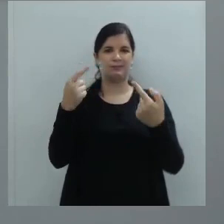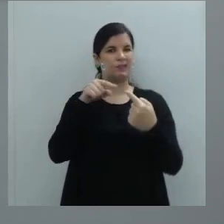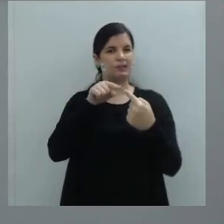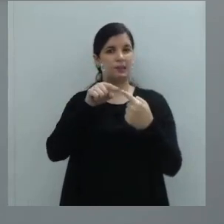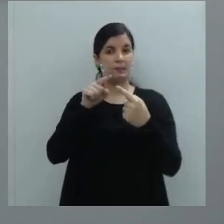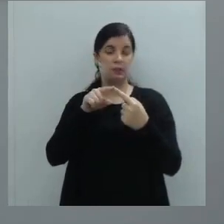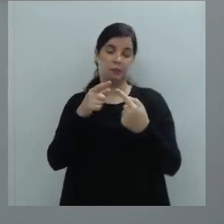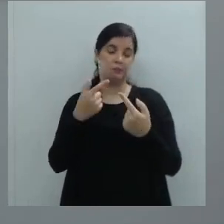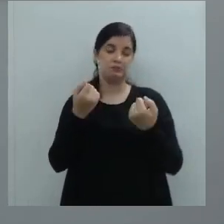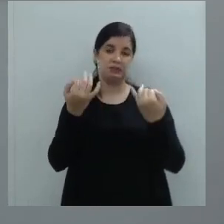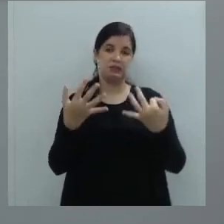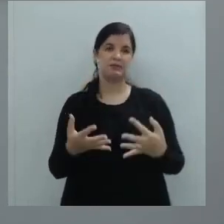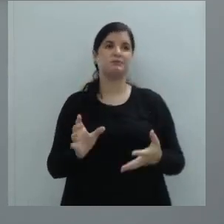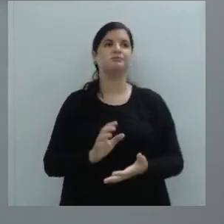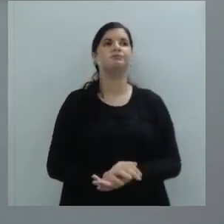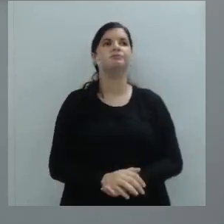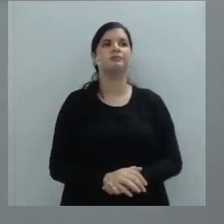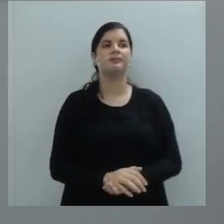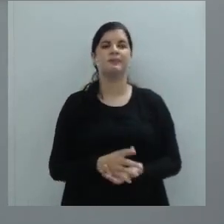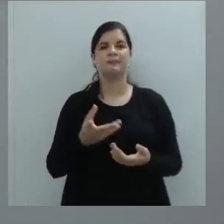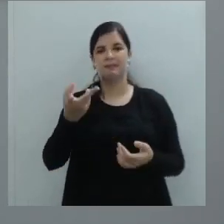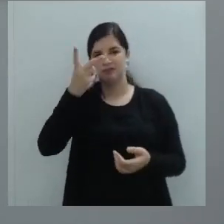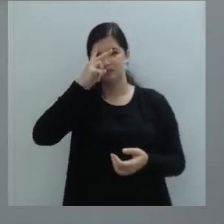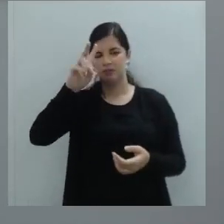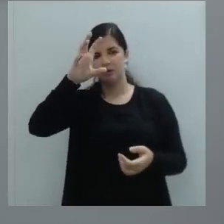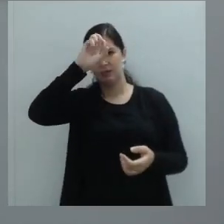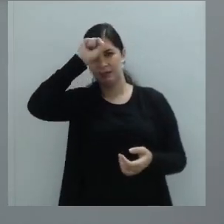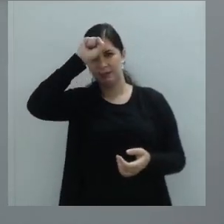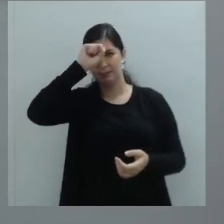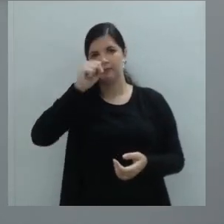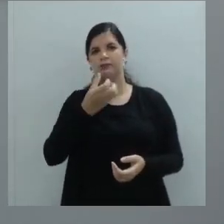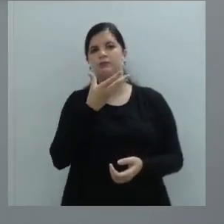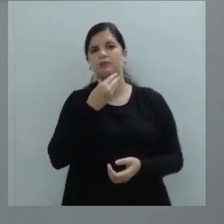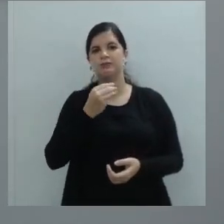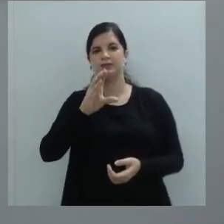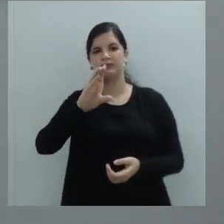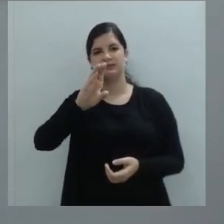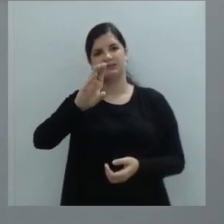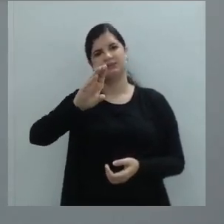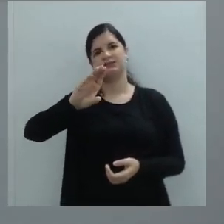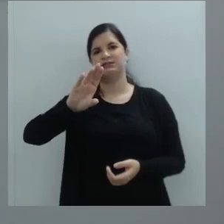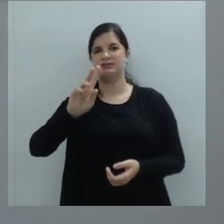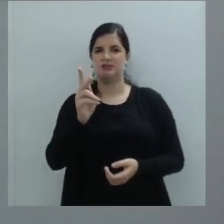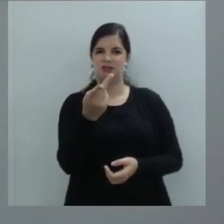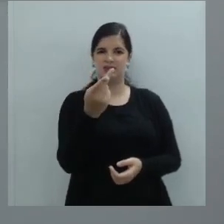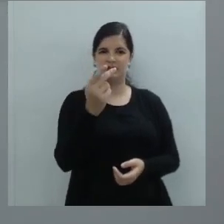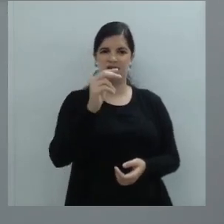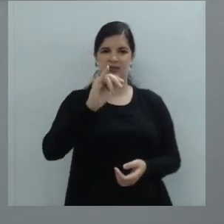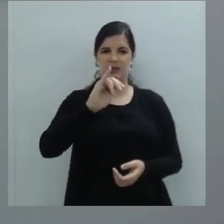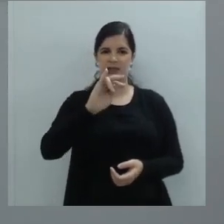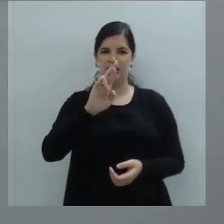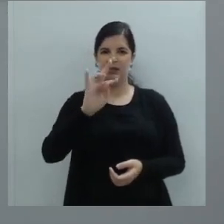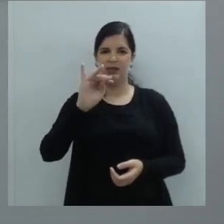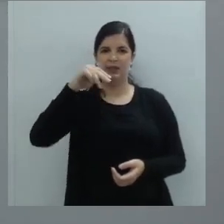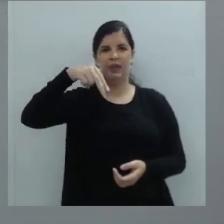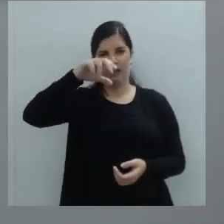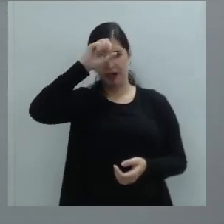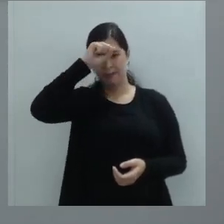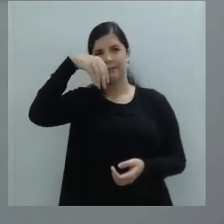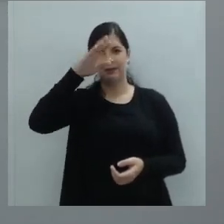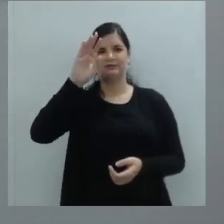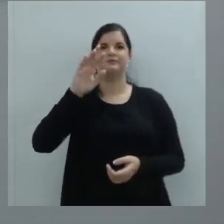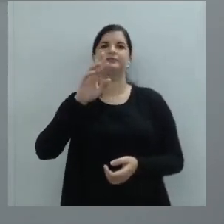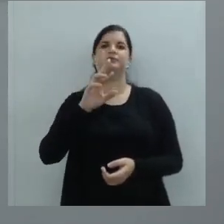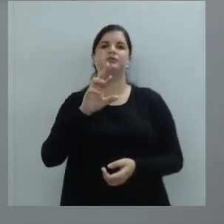determinado ponto. Vejam só a história do Cristiano, certo? Para você poder entender mais sobre a Rosa